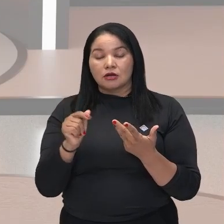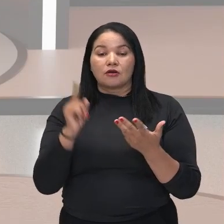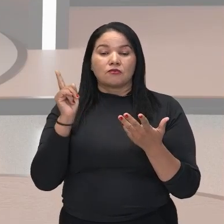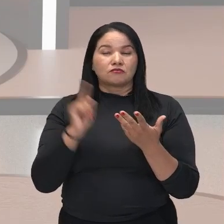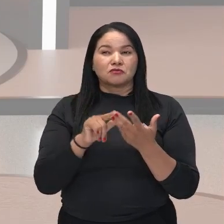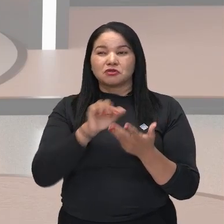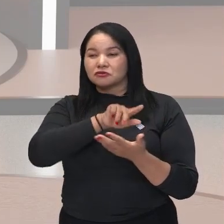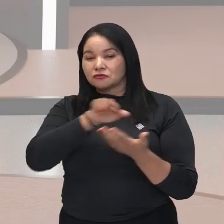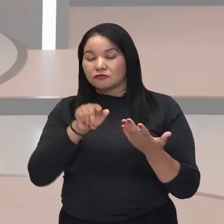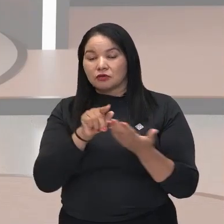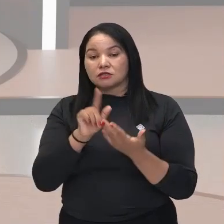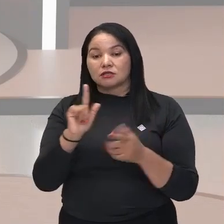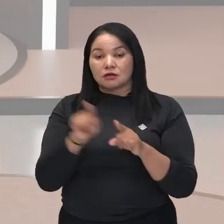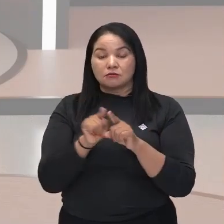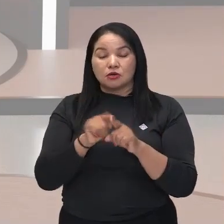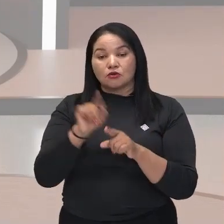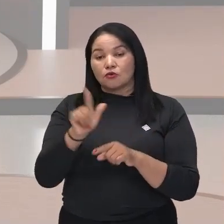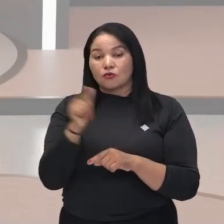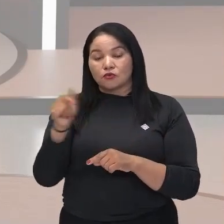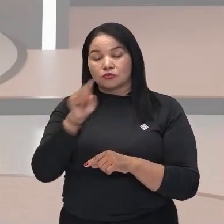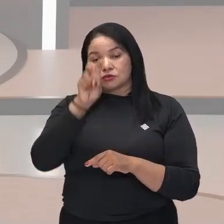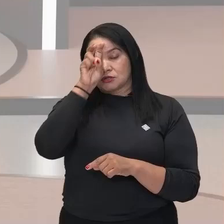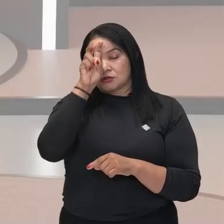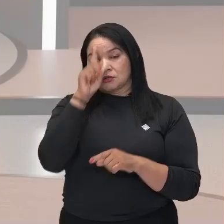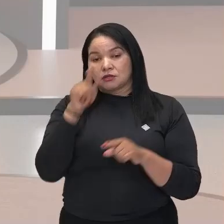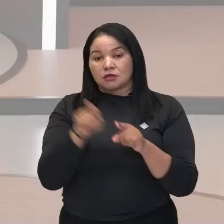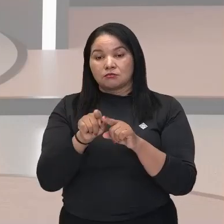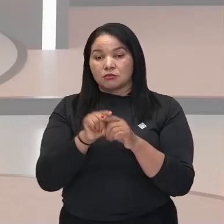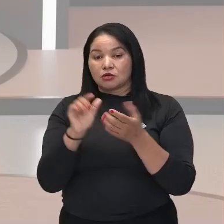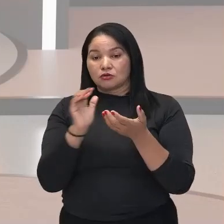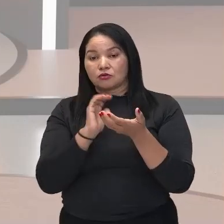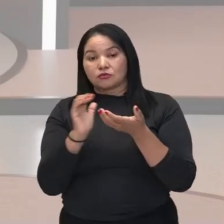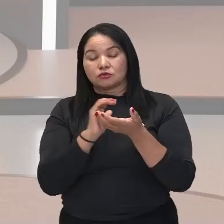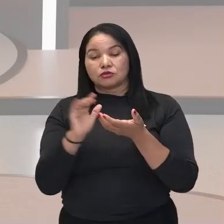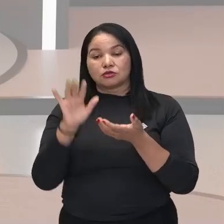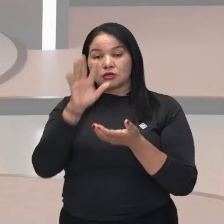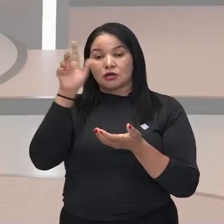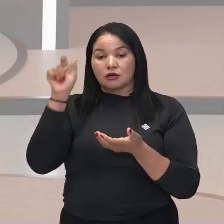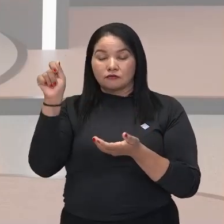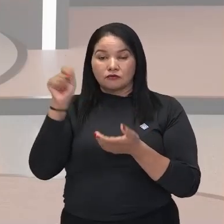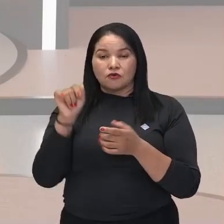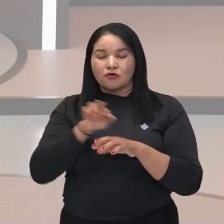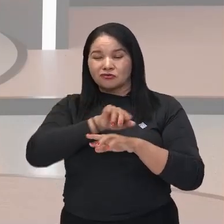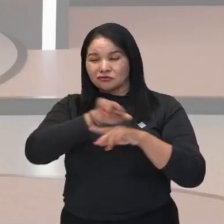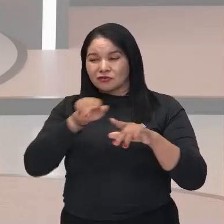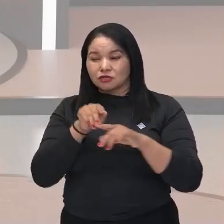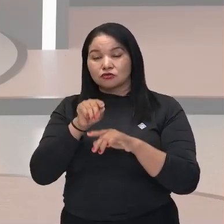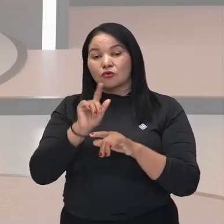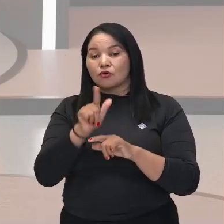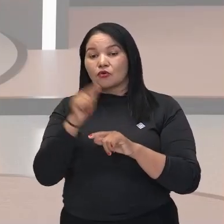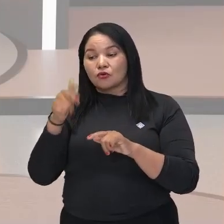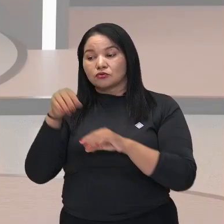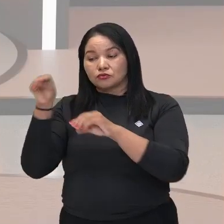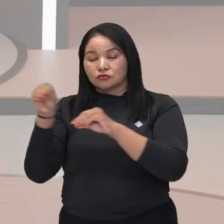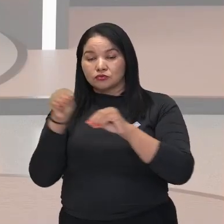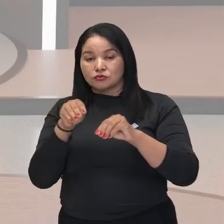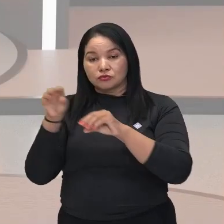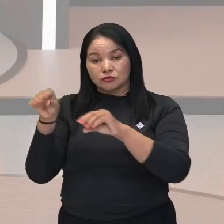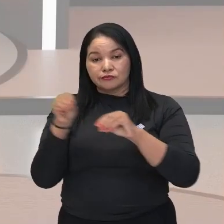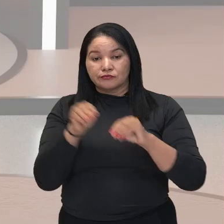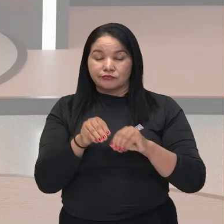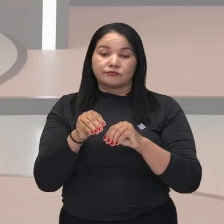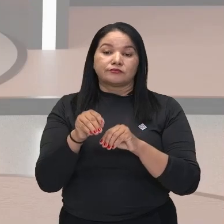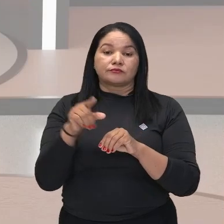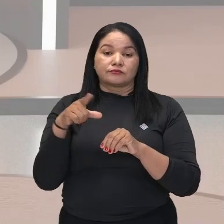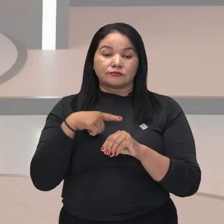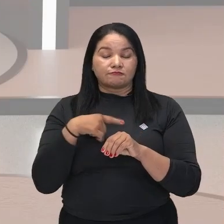a egípcia, né? Que fica no continente africano, e entre outras nacionalidades ali ao redor que realmente